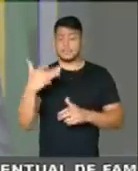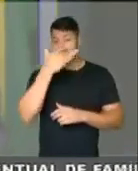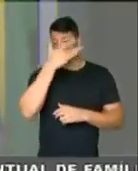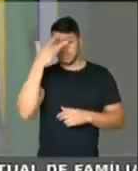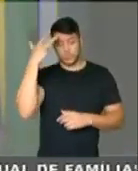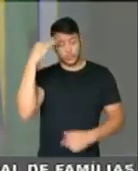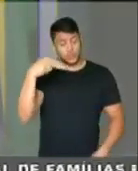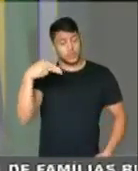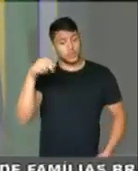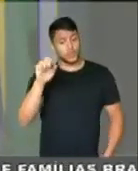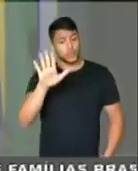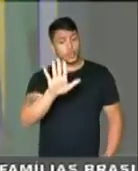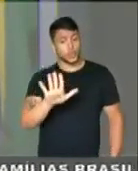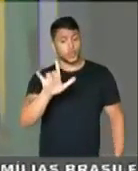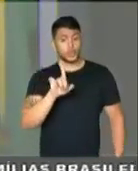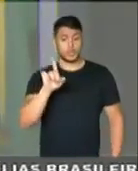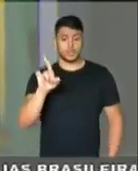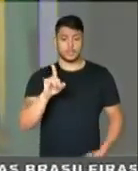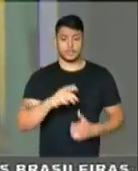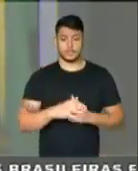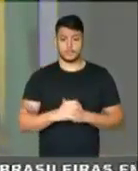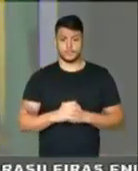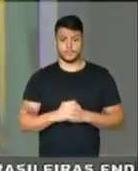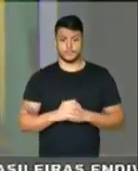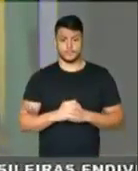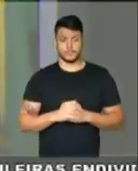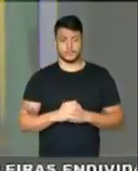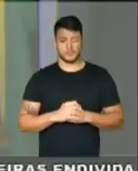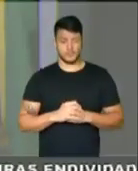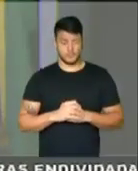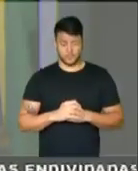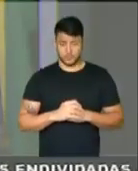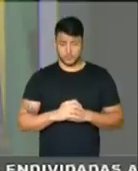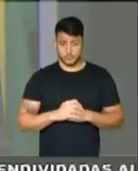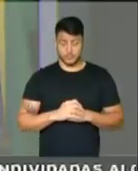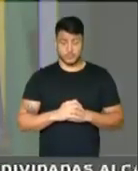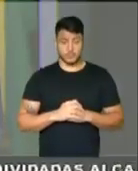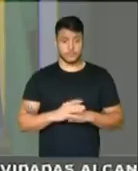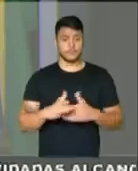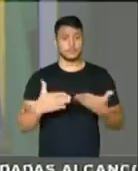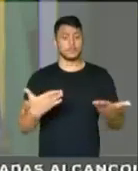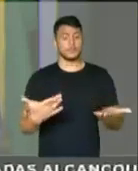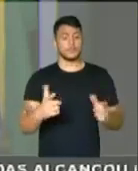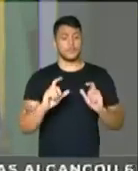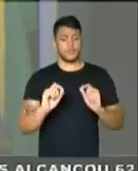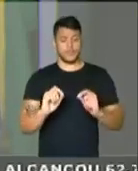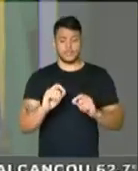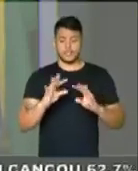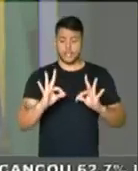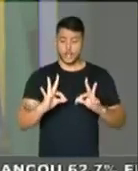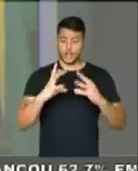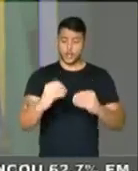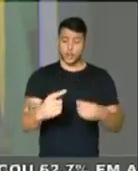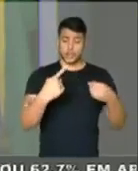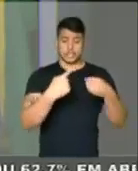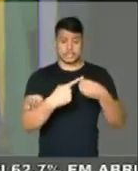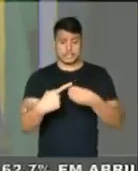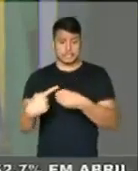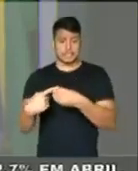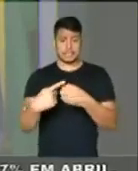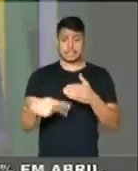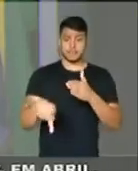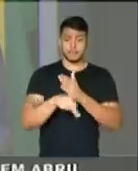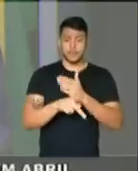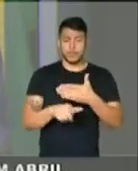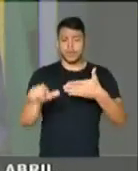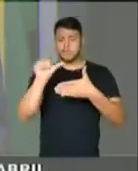da população, dos cidadãos de todas as cidades litorâneas da região,